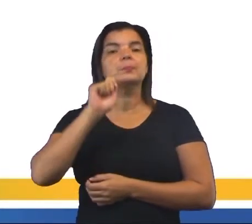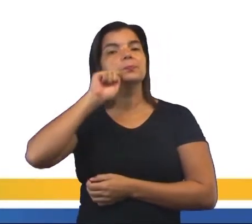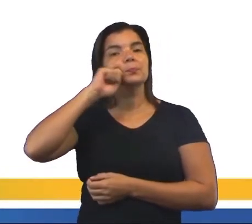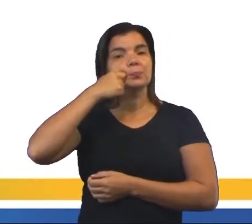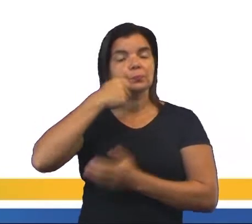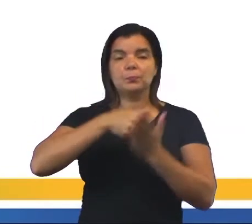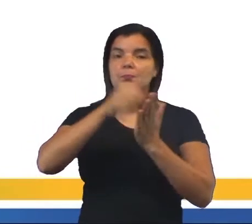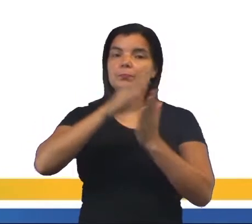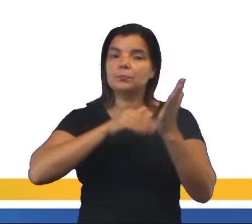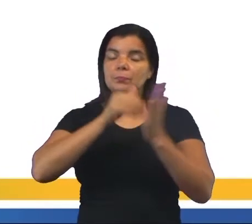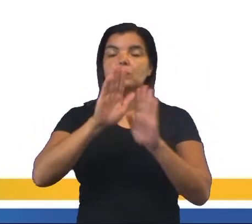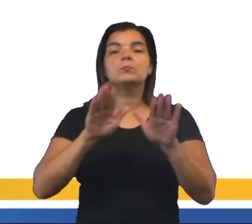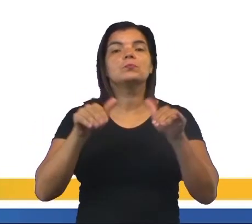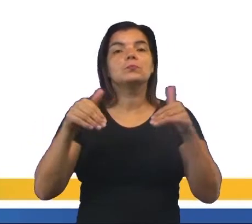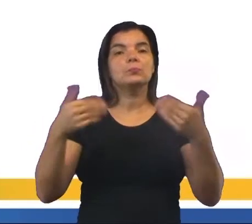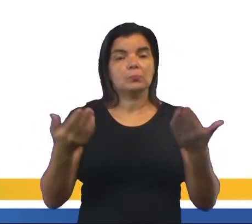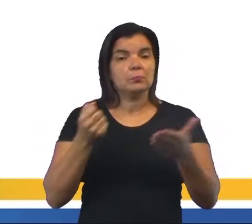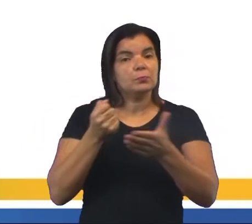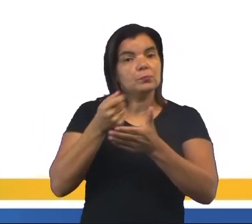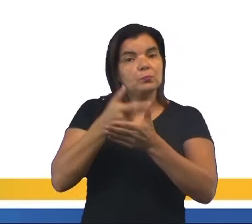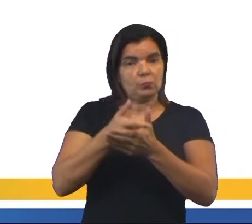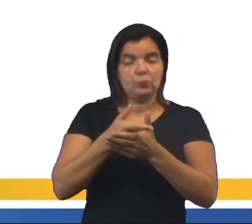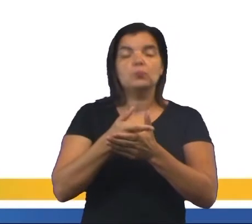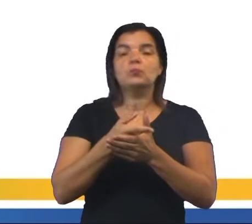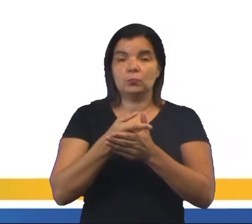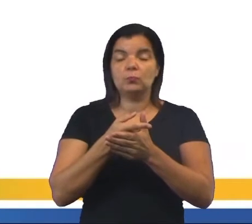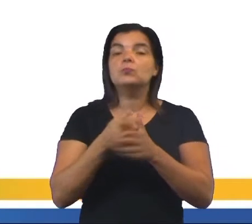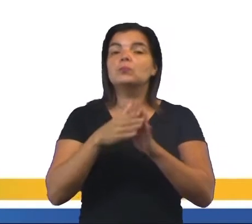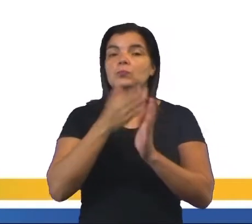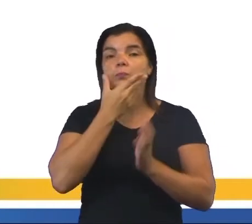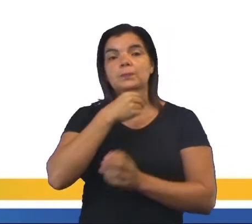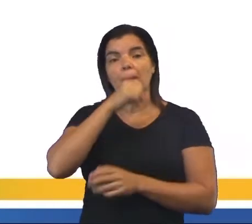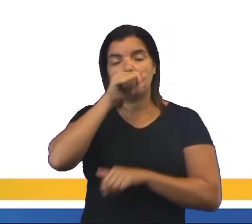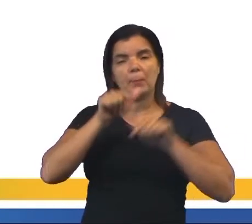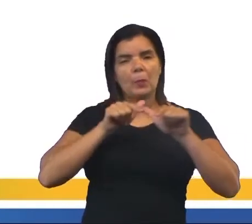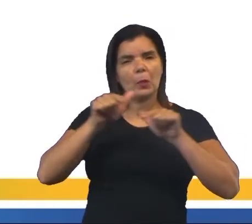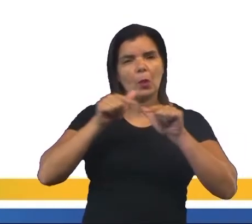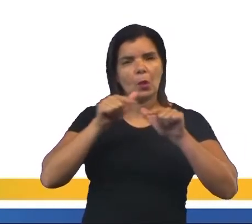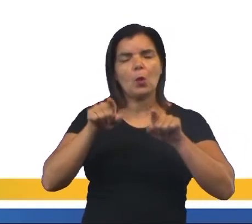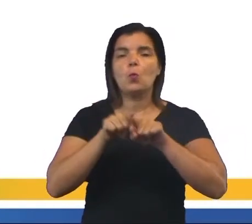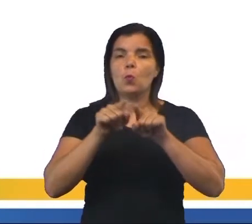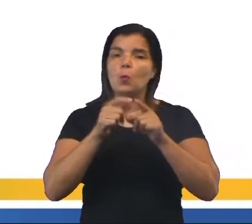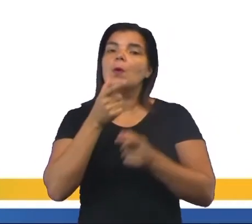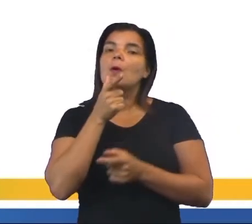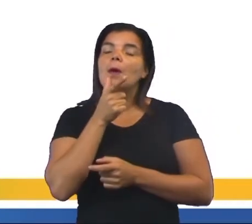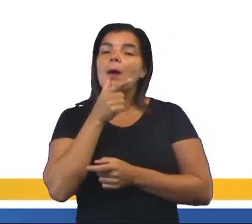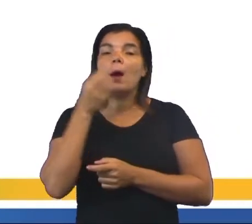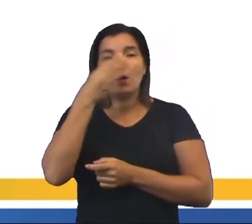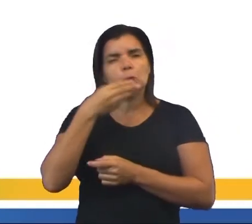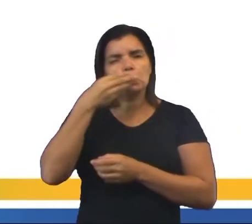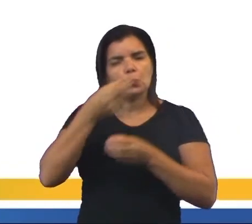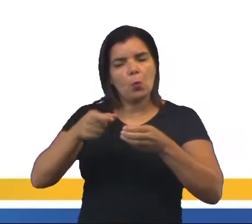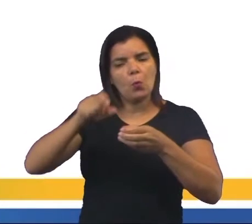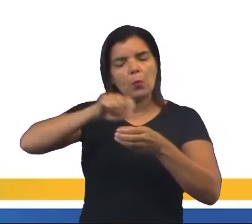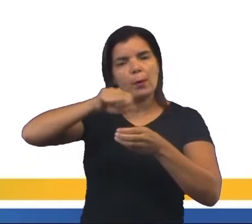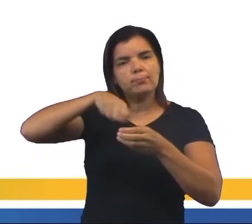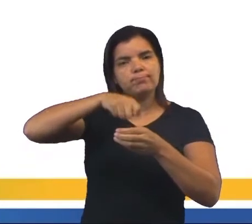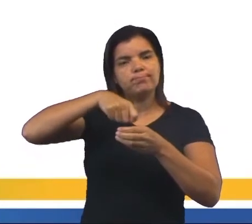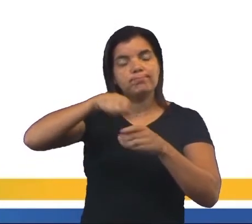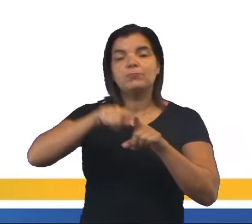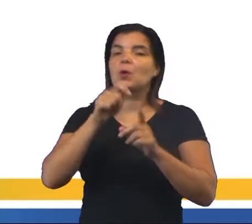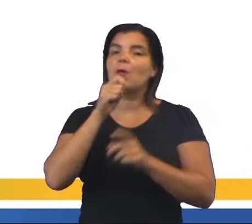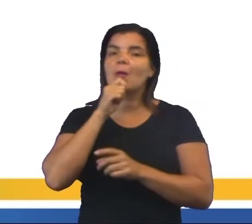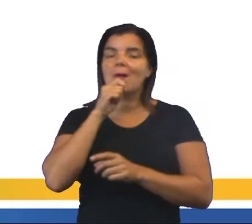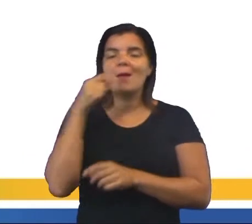manteiga, os quais eram comprados com o suor de meu pai. Adicionei açúcar à bebida, pois para nós ainda